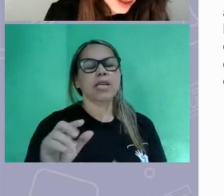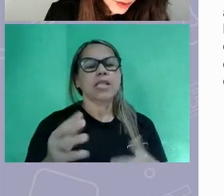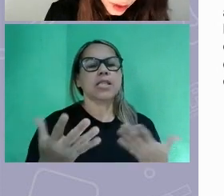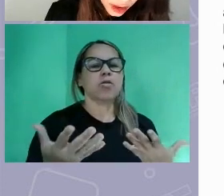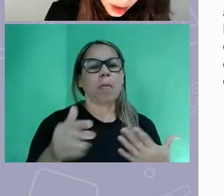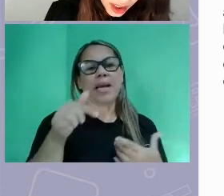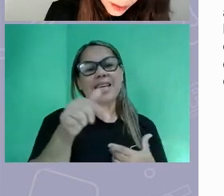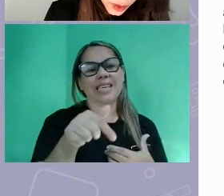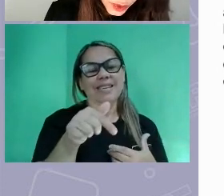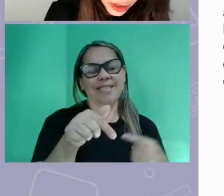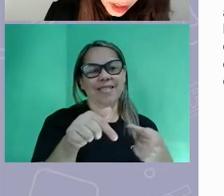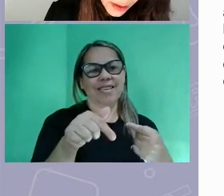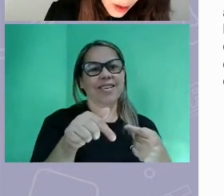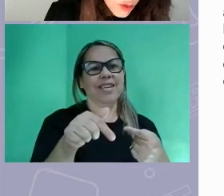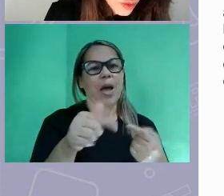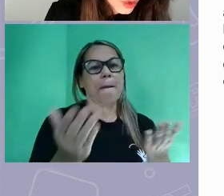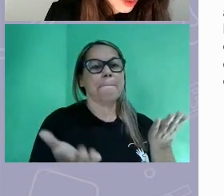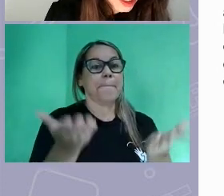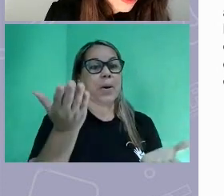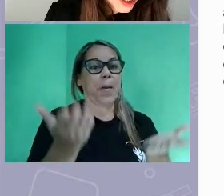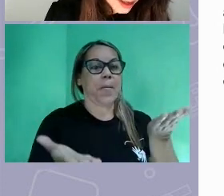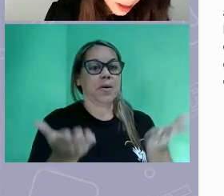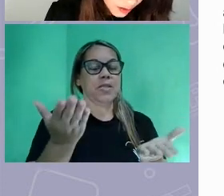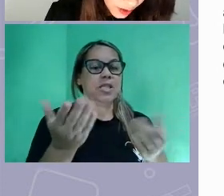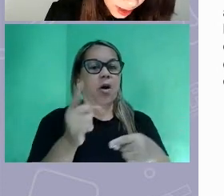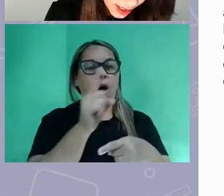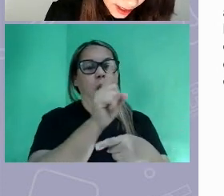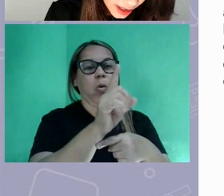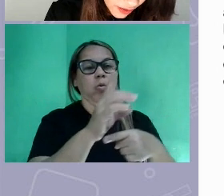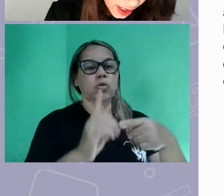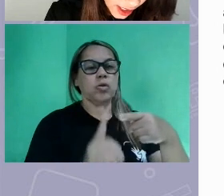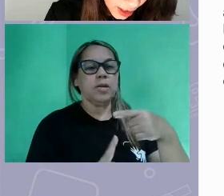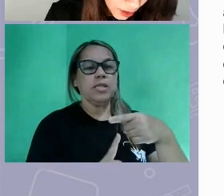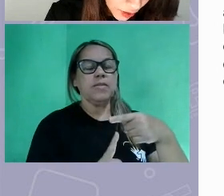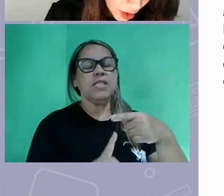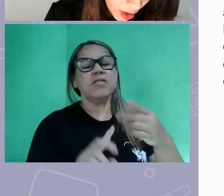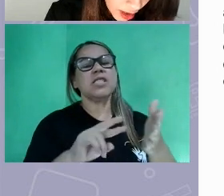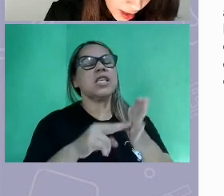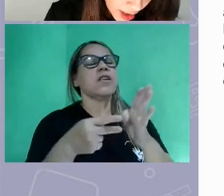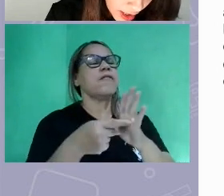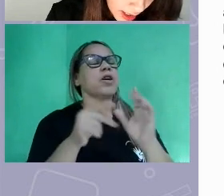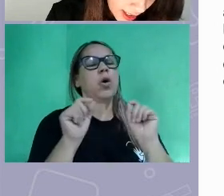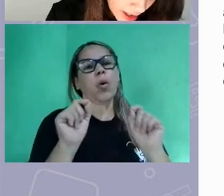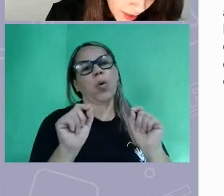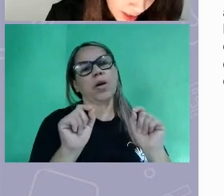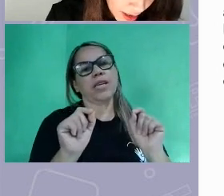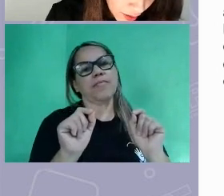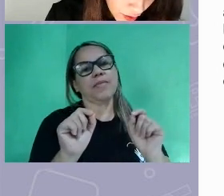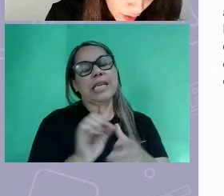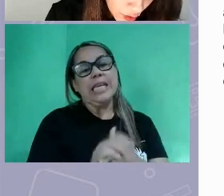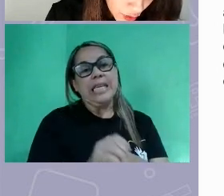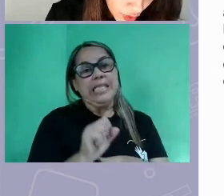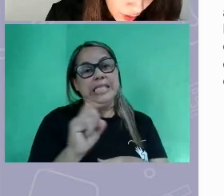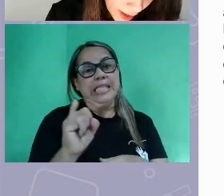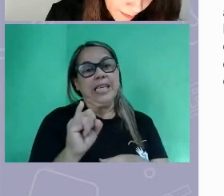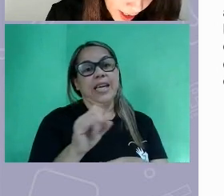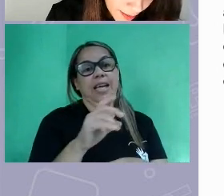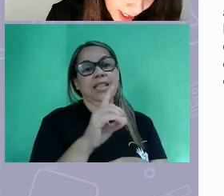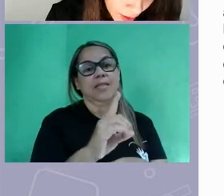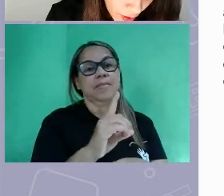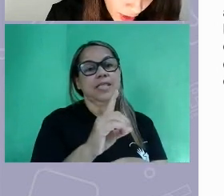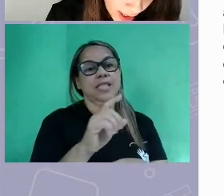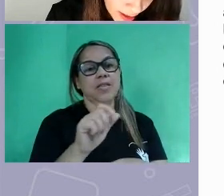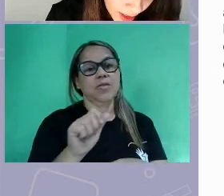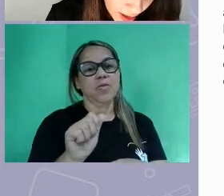quezinho é proporcional a 1 sobre a dimensão o significa isso? se a dimensão do urso A